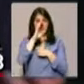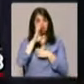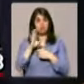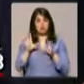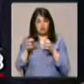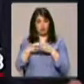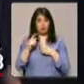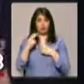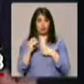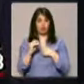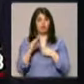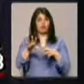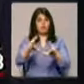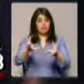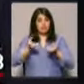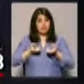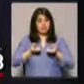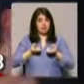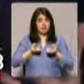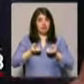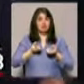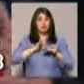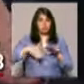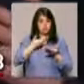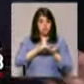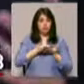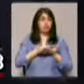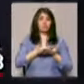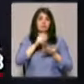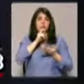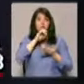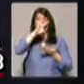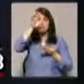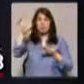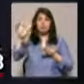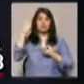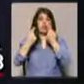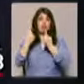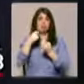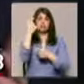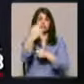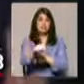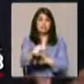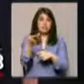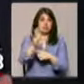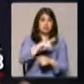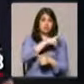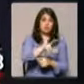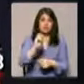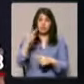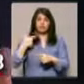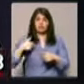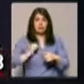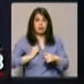muito provavelmente há países com dizer não Portugal pode dizer não a Espanha também há países do eh escandináveis podem dizer não países bálticos também não